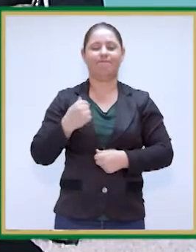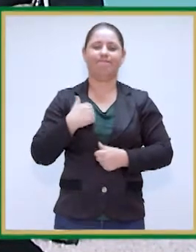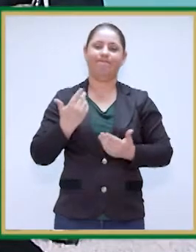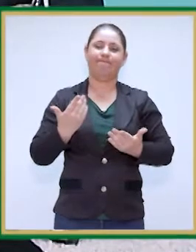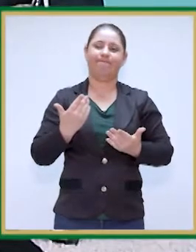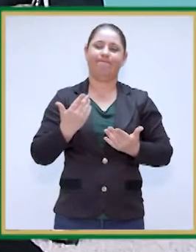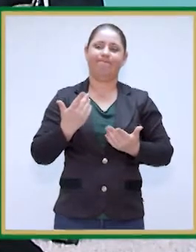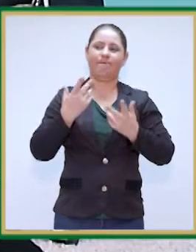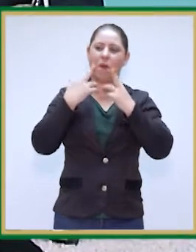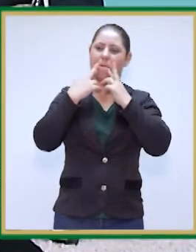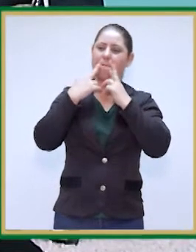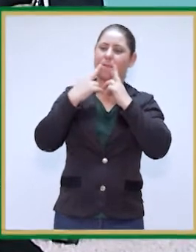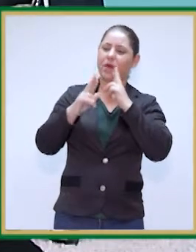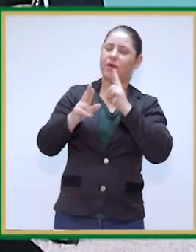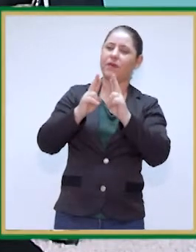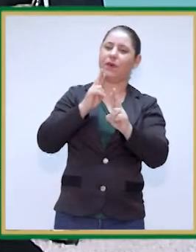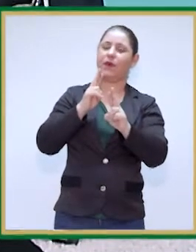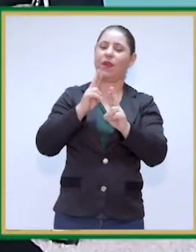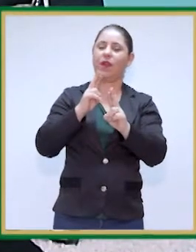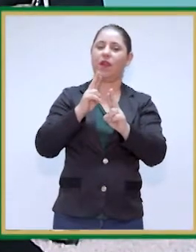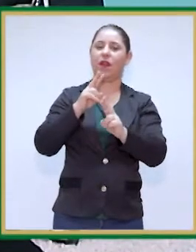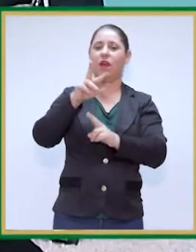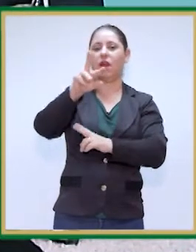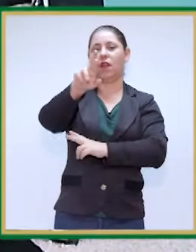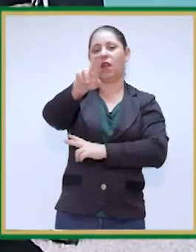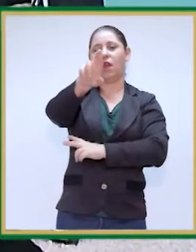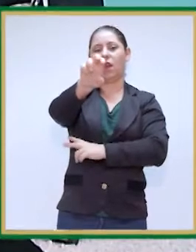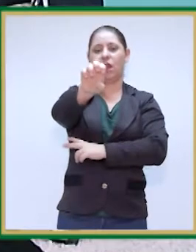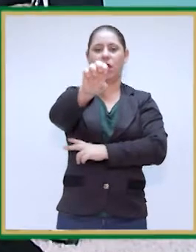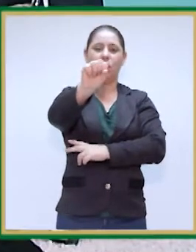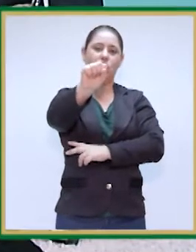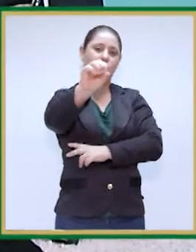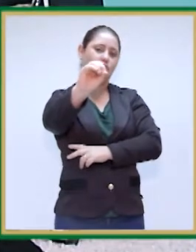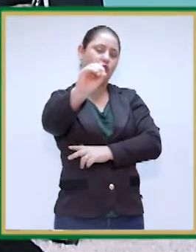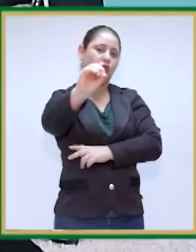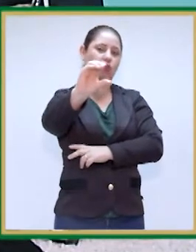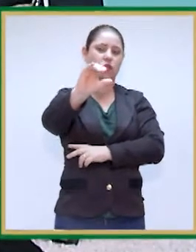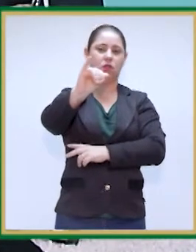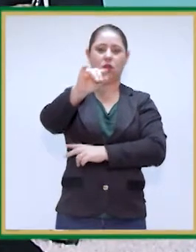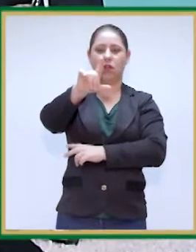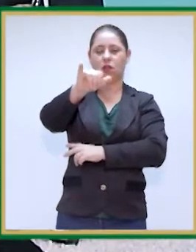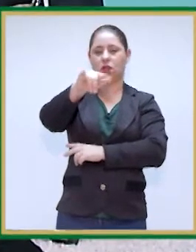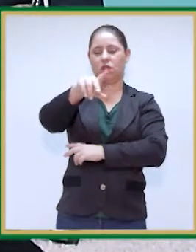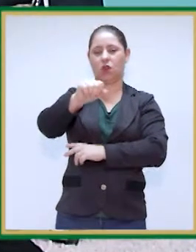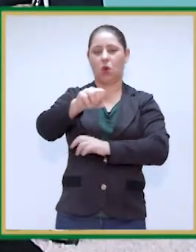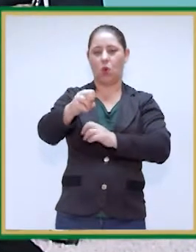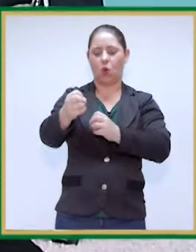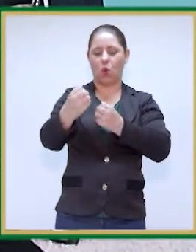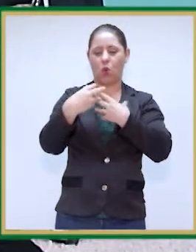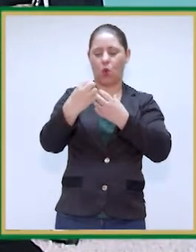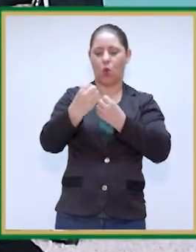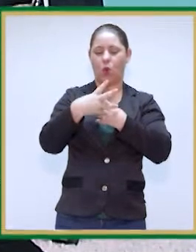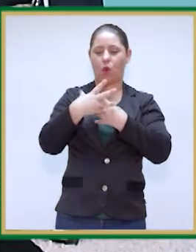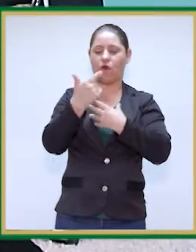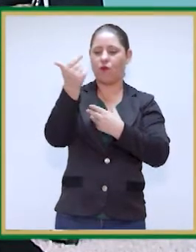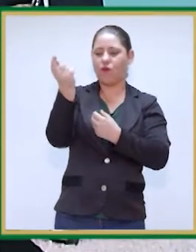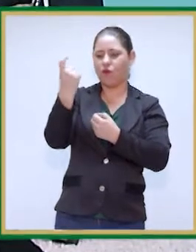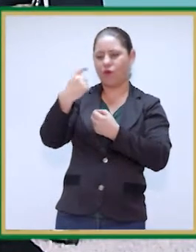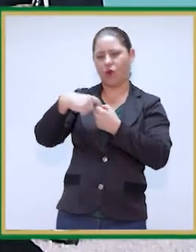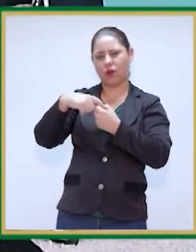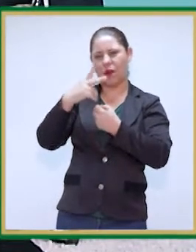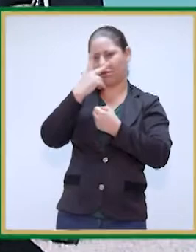Eu sou um pouco crítico desse termo ressocialização, ou seja, a pessoa está lá para se reeducar, para